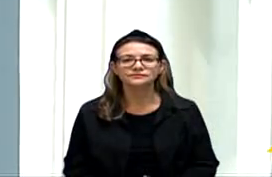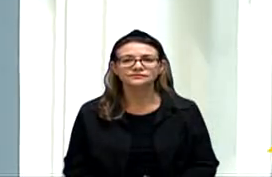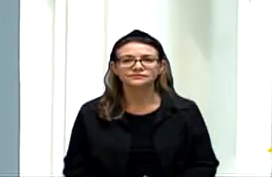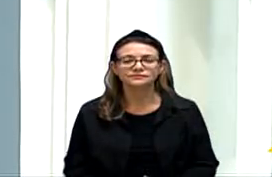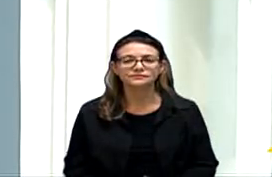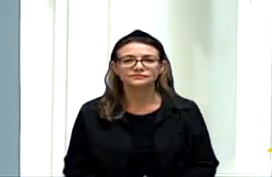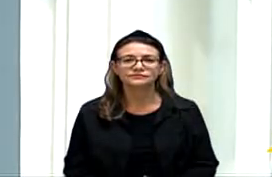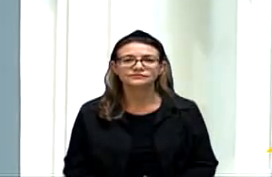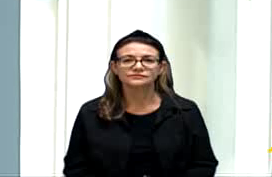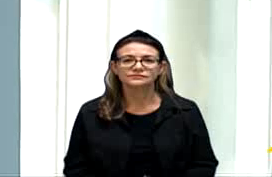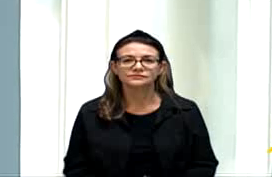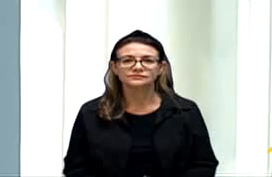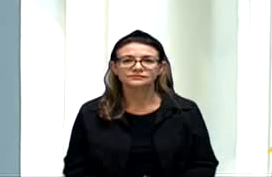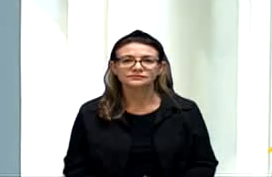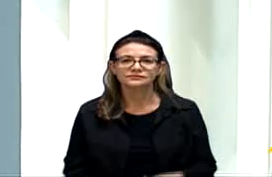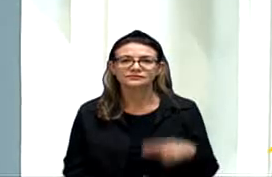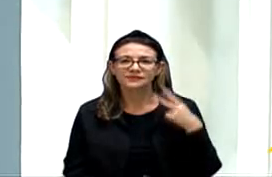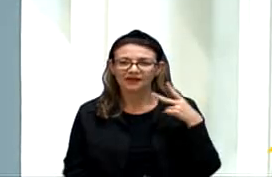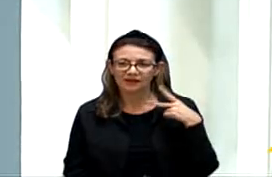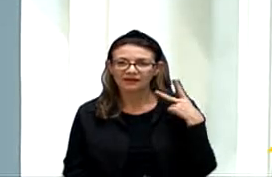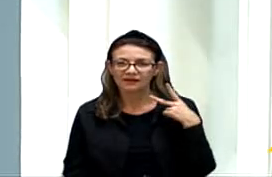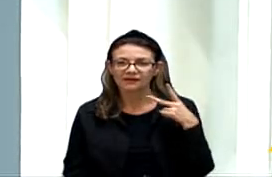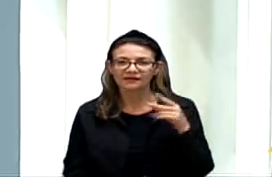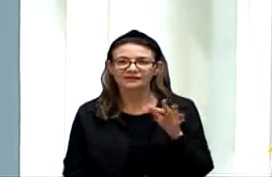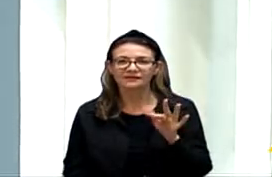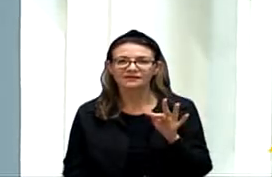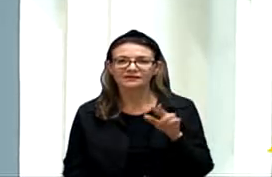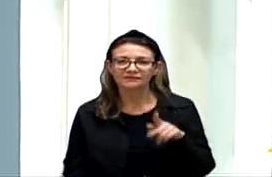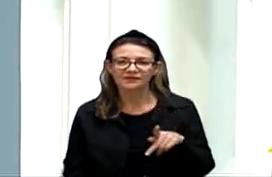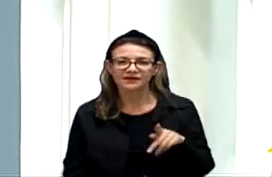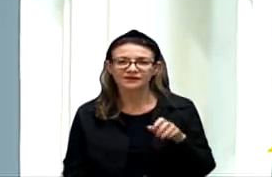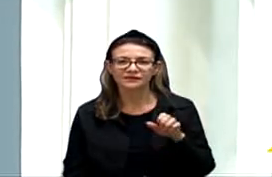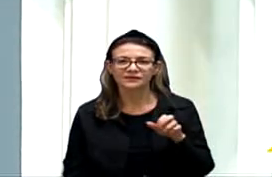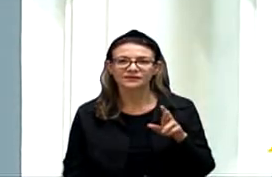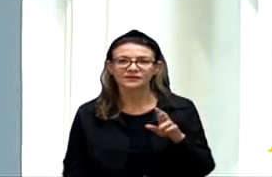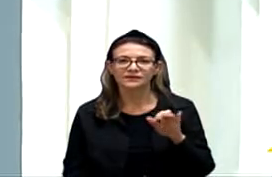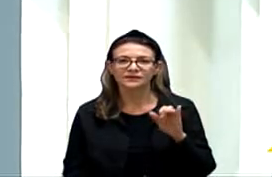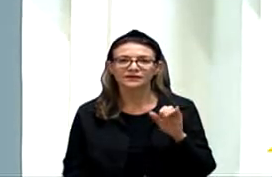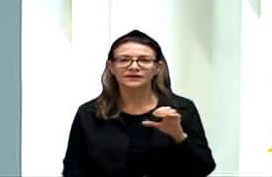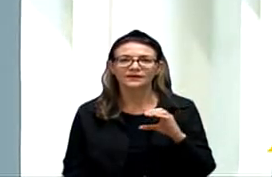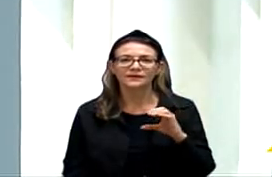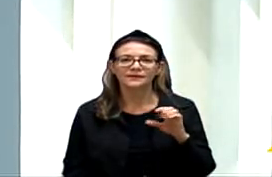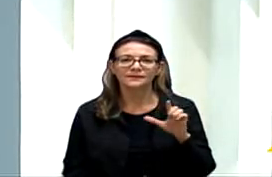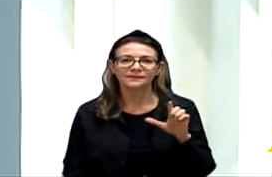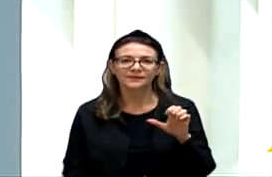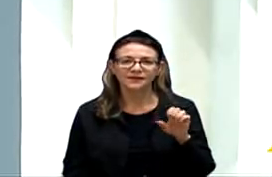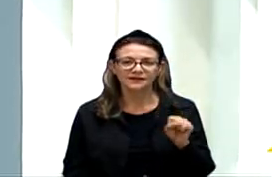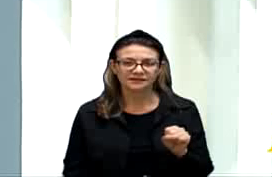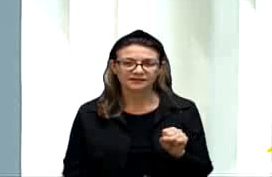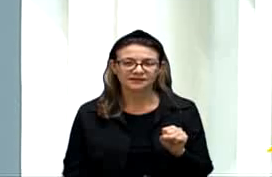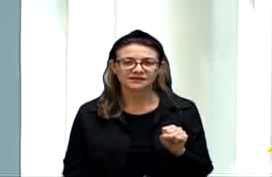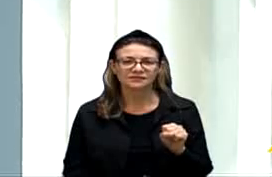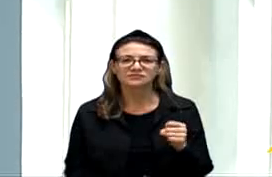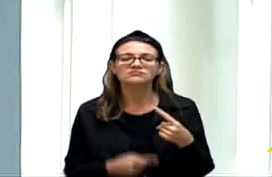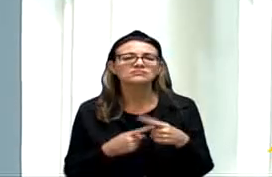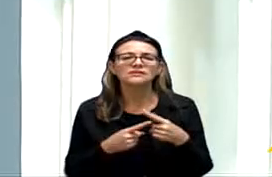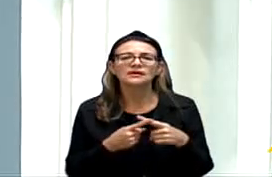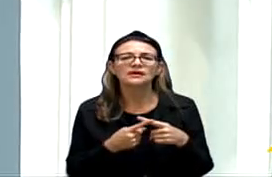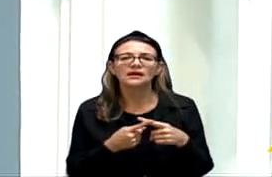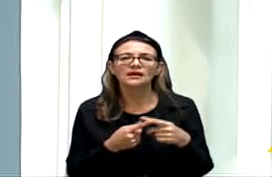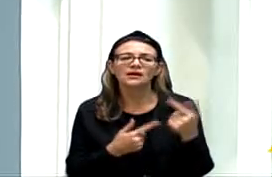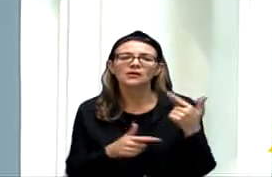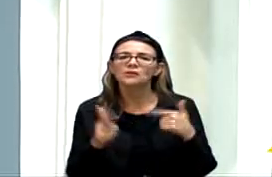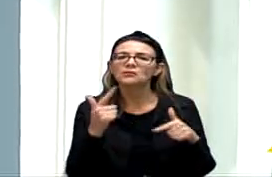deixa né vereador que não deixa em outras e farmácias também e daí a gente traz uma